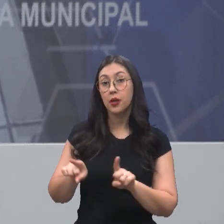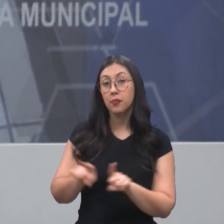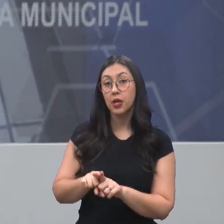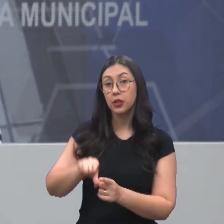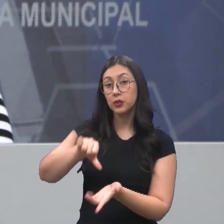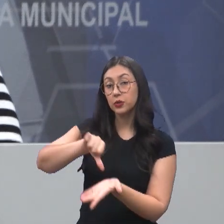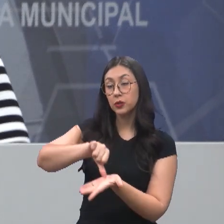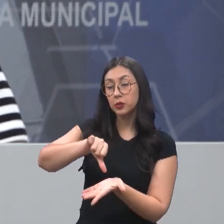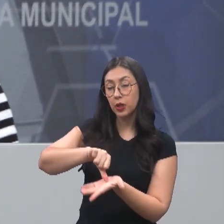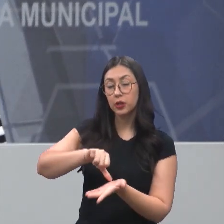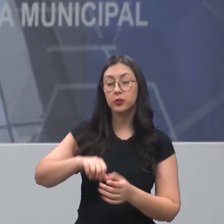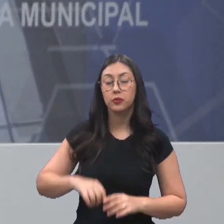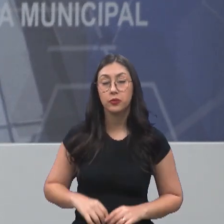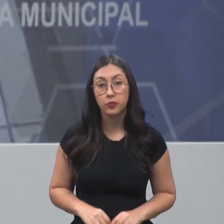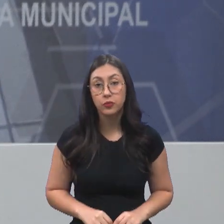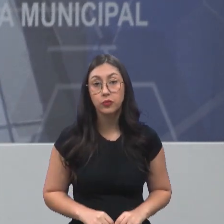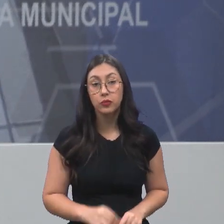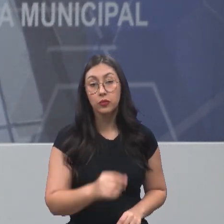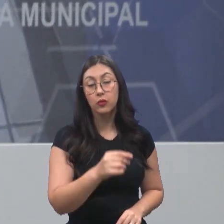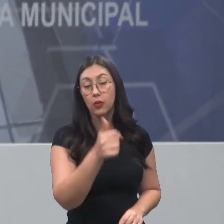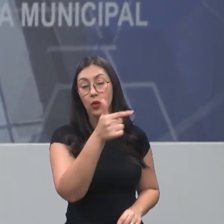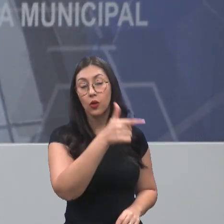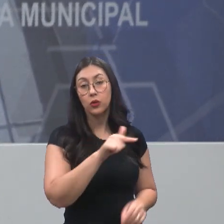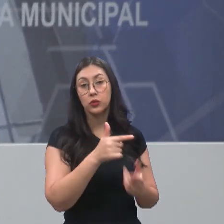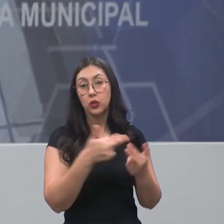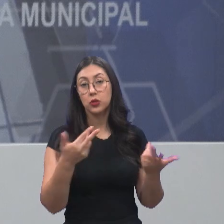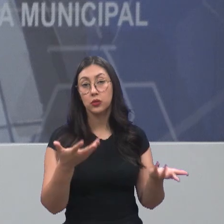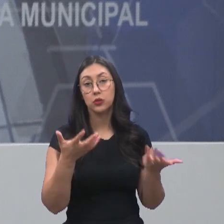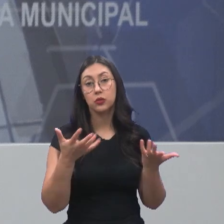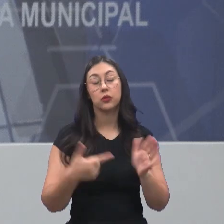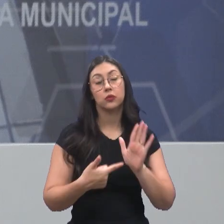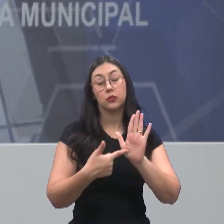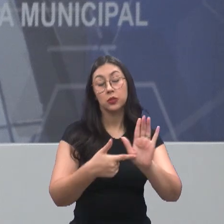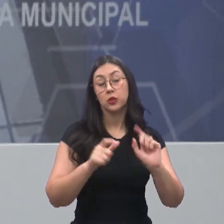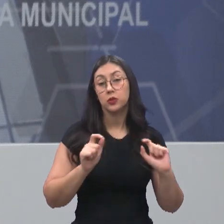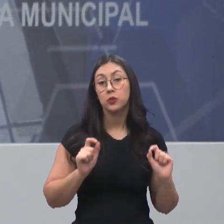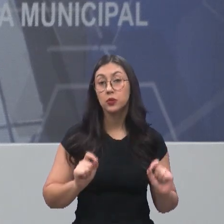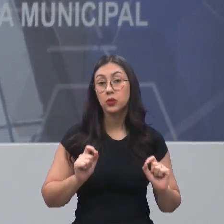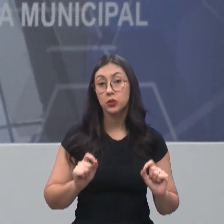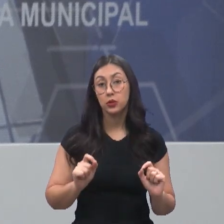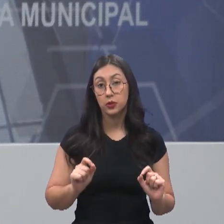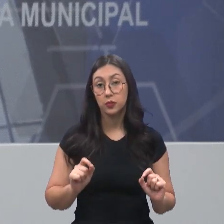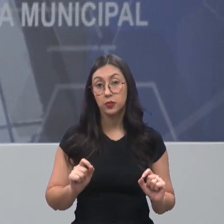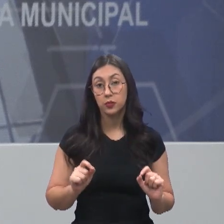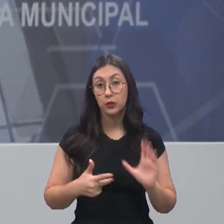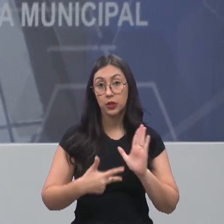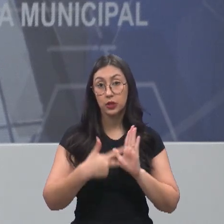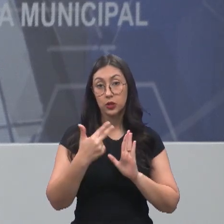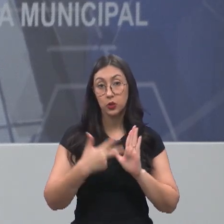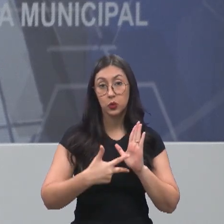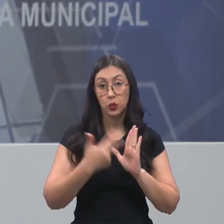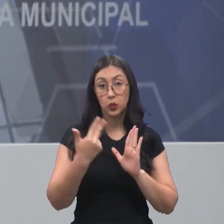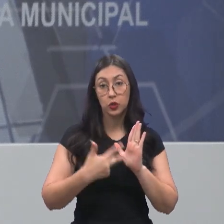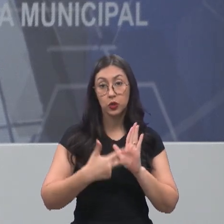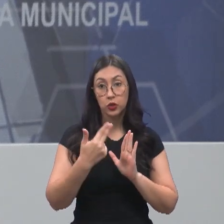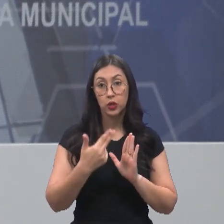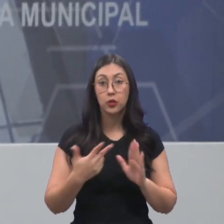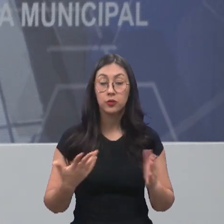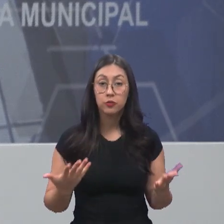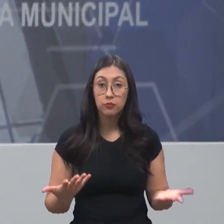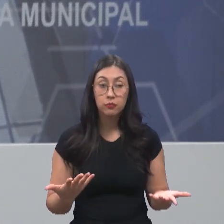Granja. Outra coisa que eu gostaria de falar é em relação às cirurgias. Nós não